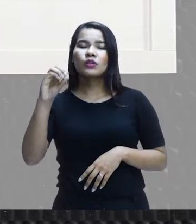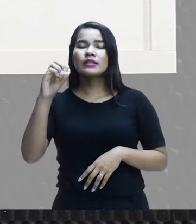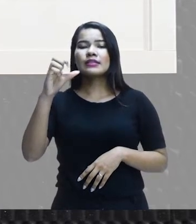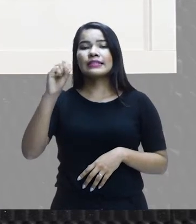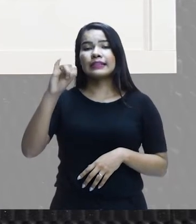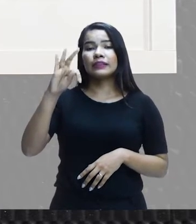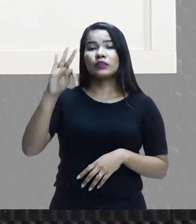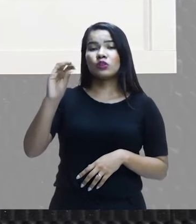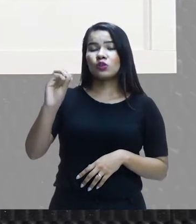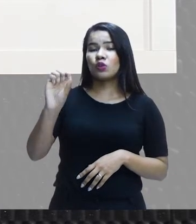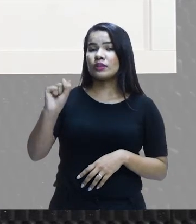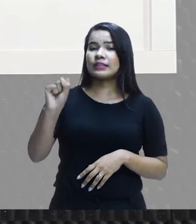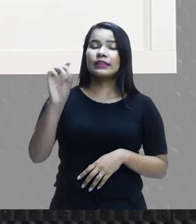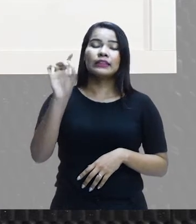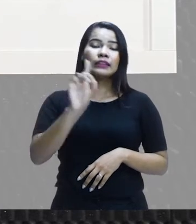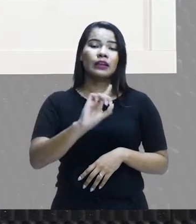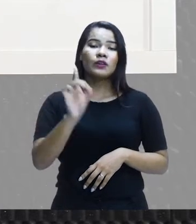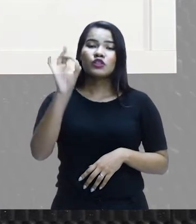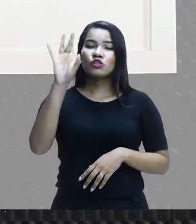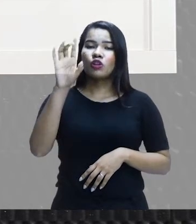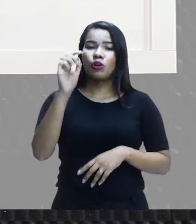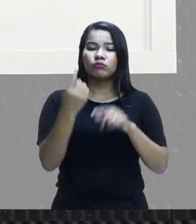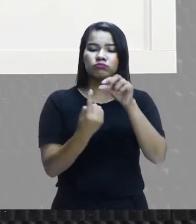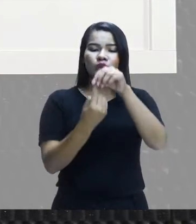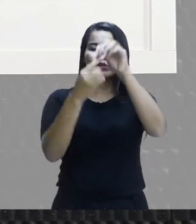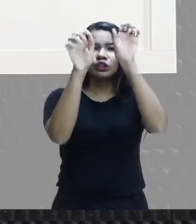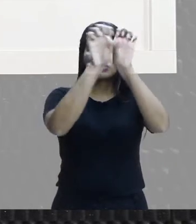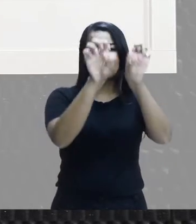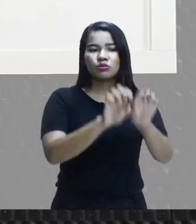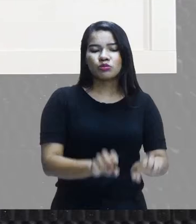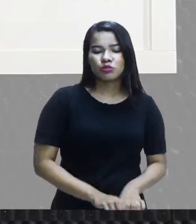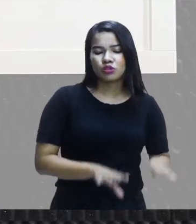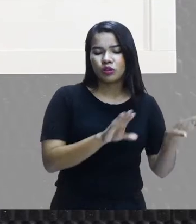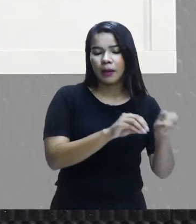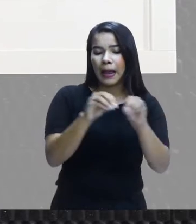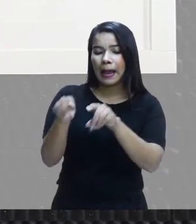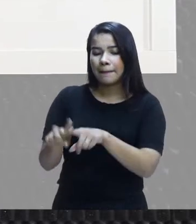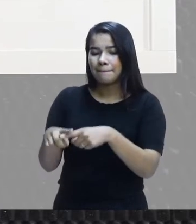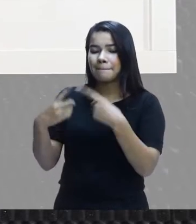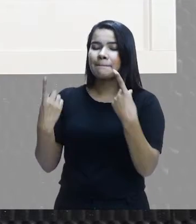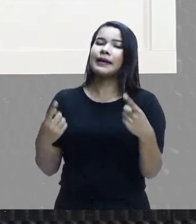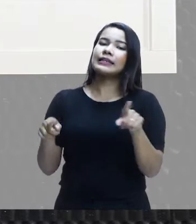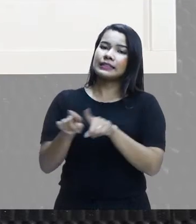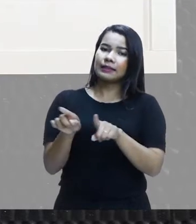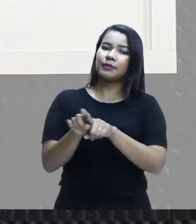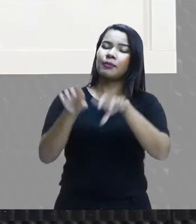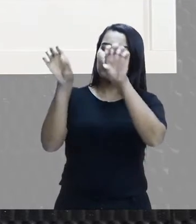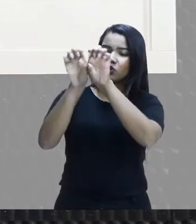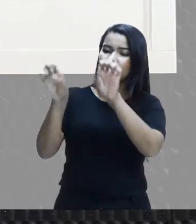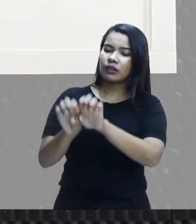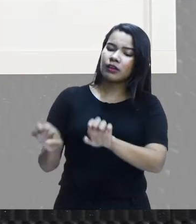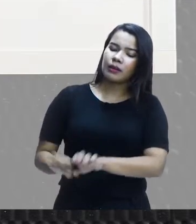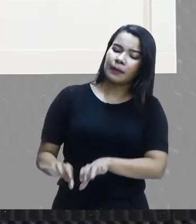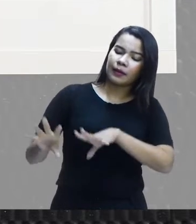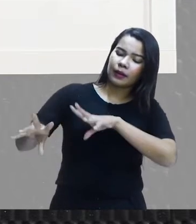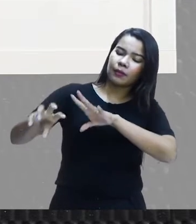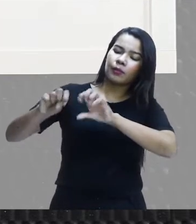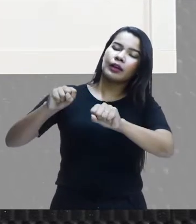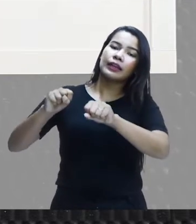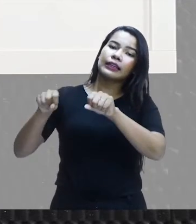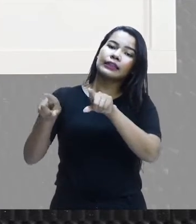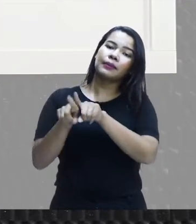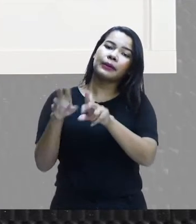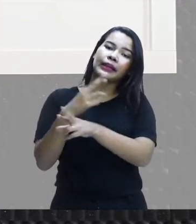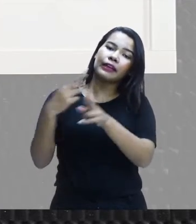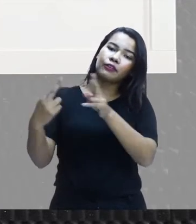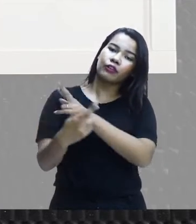é exclusivamente uma estrutura de locomoção, mas ele também é uma estrutura que serve para capturar, para